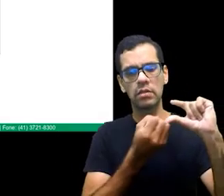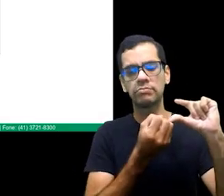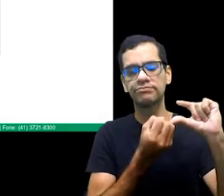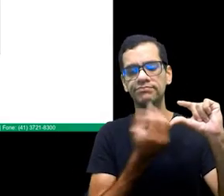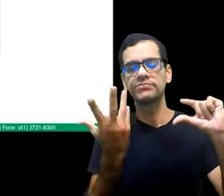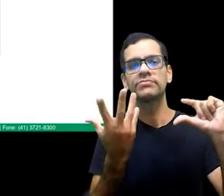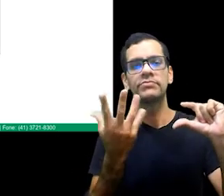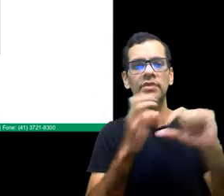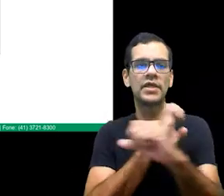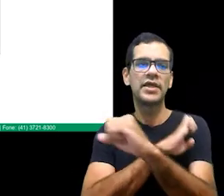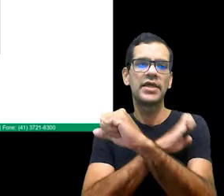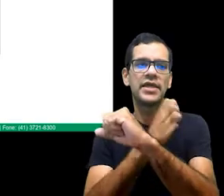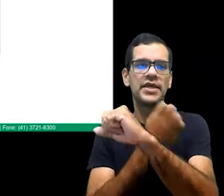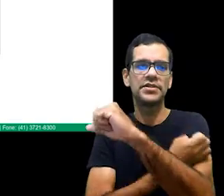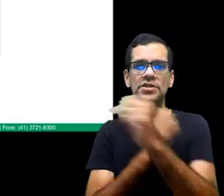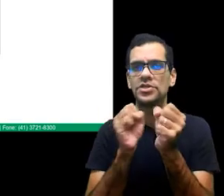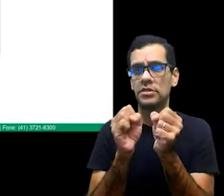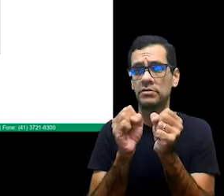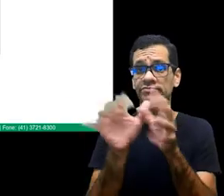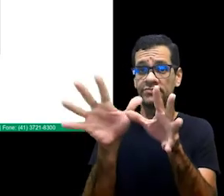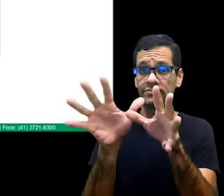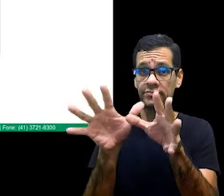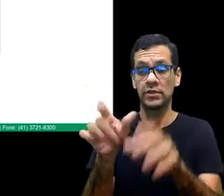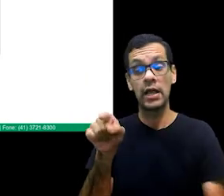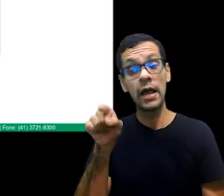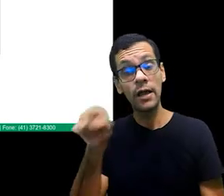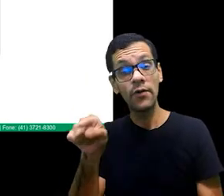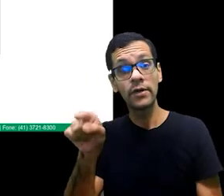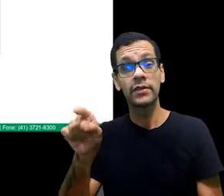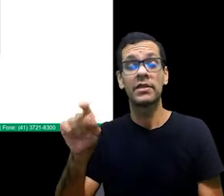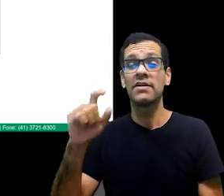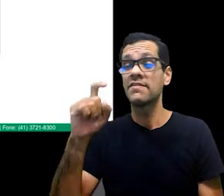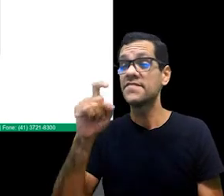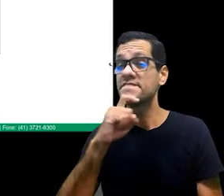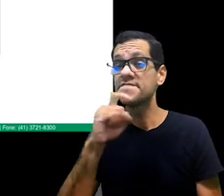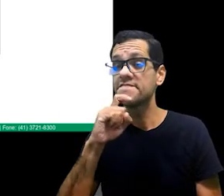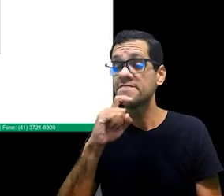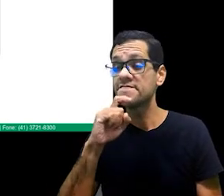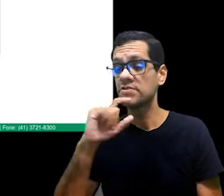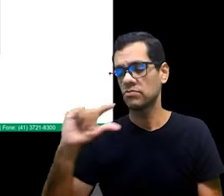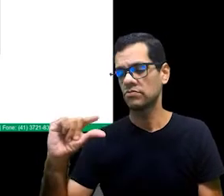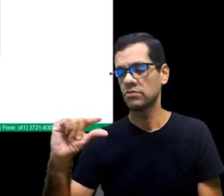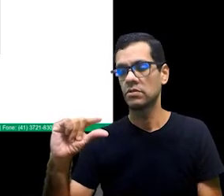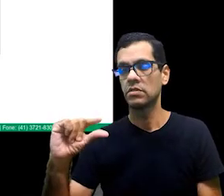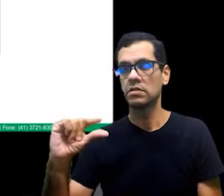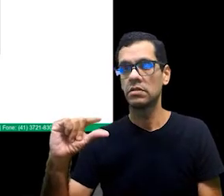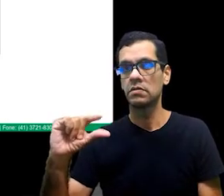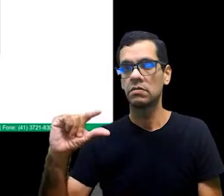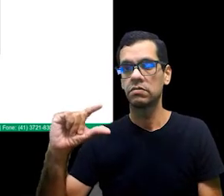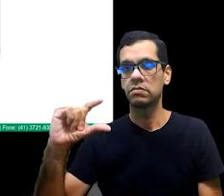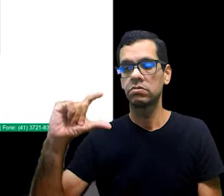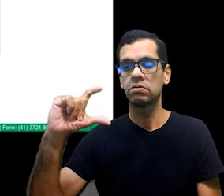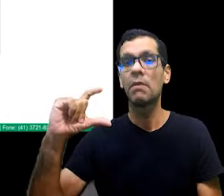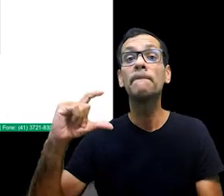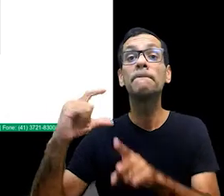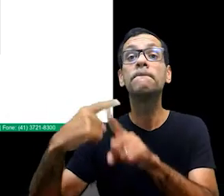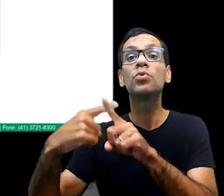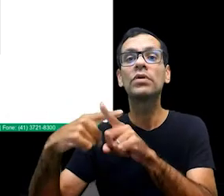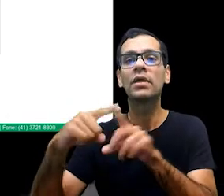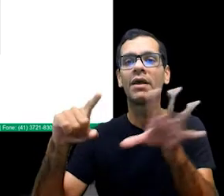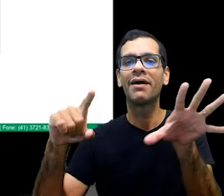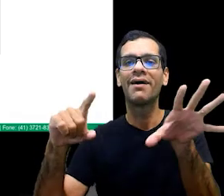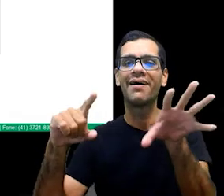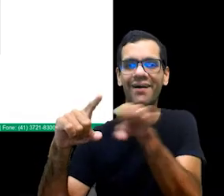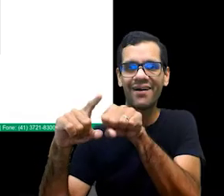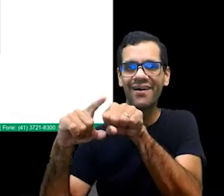liberou energia, como nós vimos nas aulas anteriores. E um corpo que era frio e teve sua temperatura aumentada, esse é um corpo que